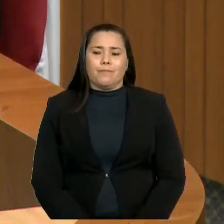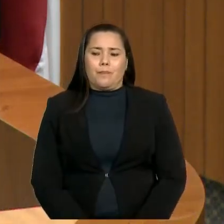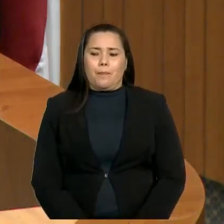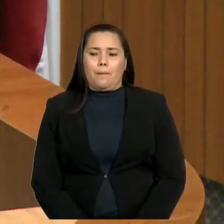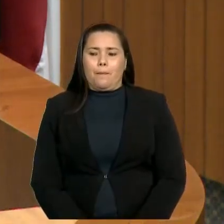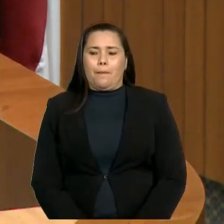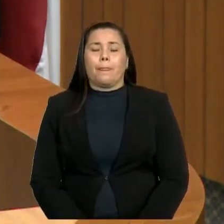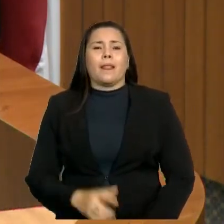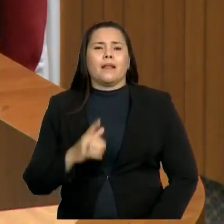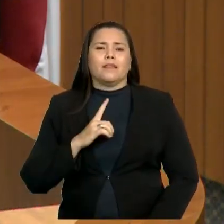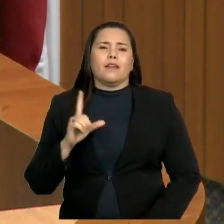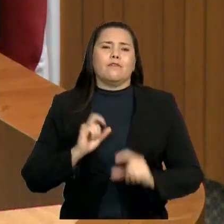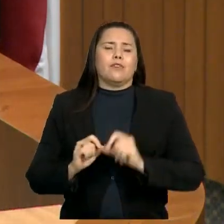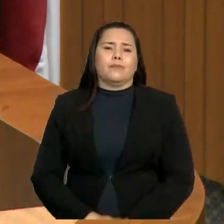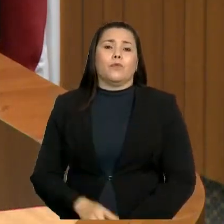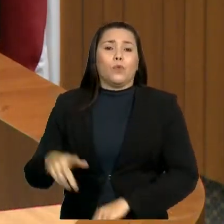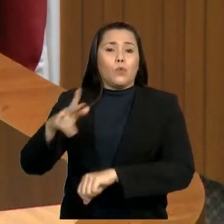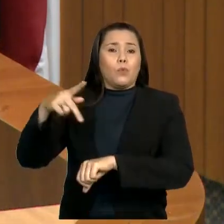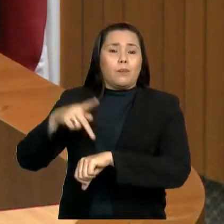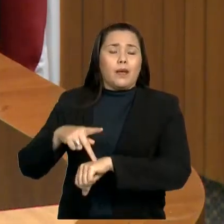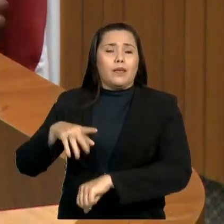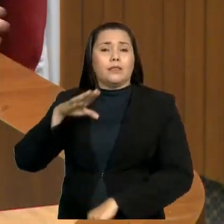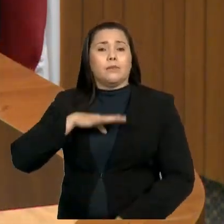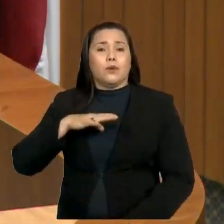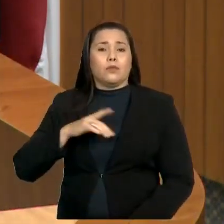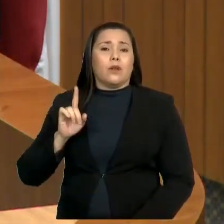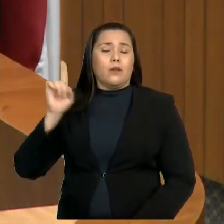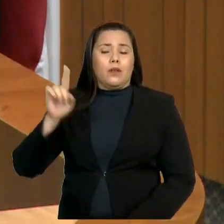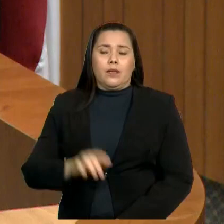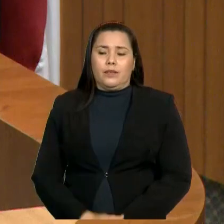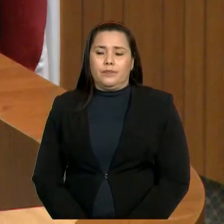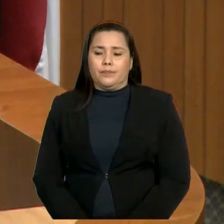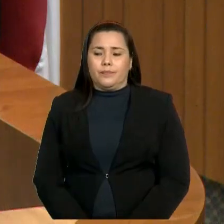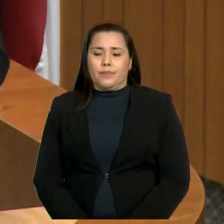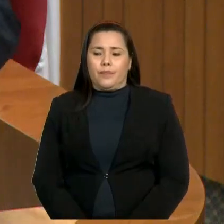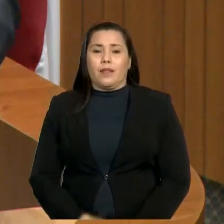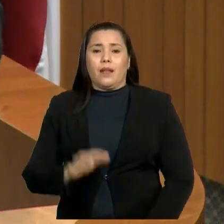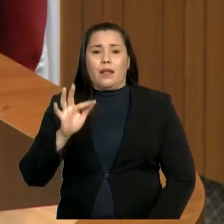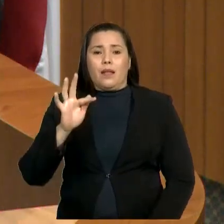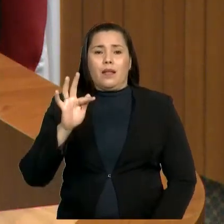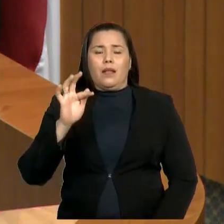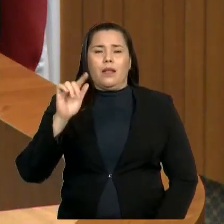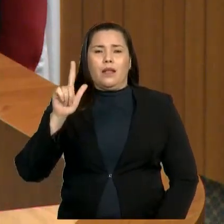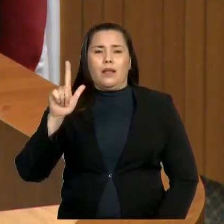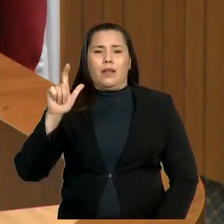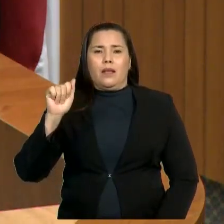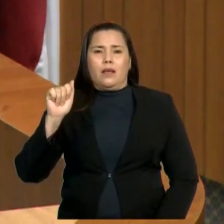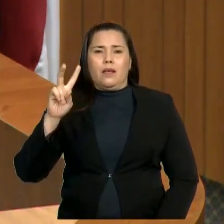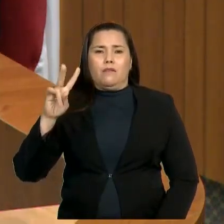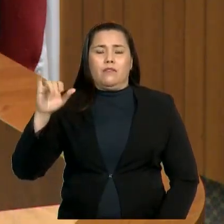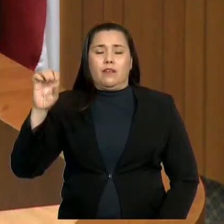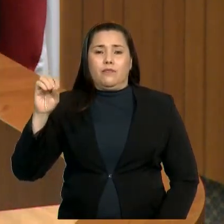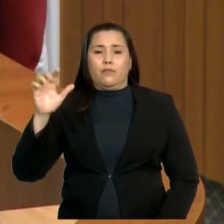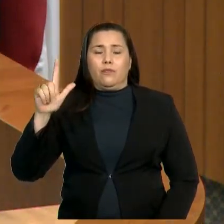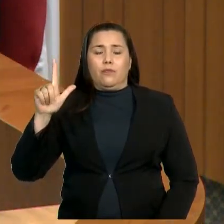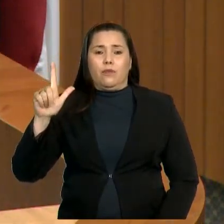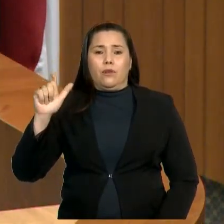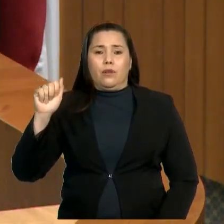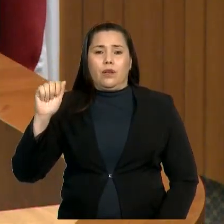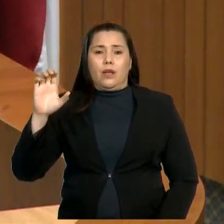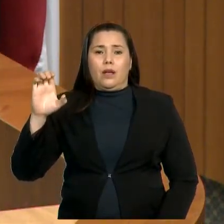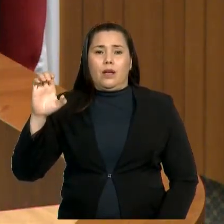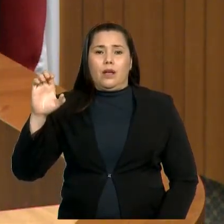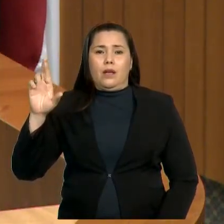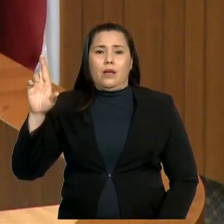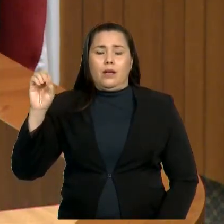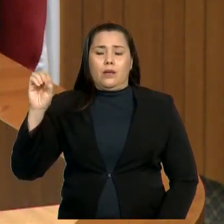evento em Portugal o ministro da Justiça Flávio lacron diz que Portugal devolve o ouro pro